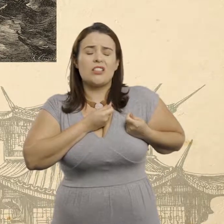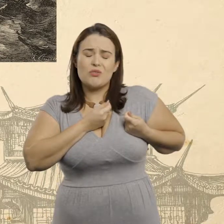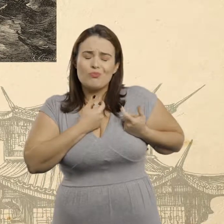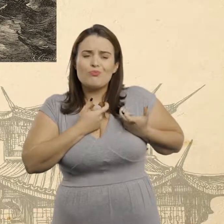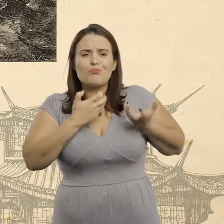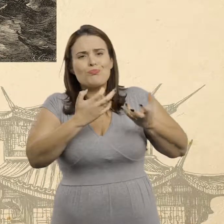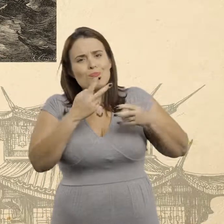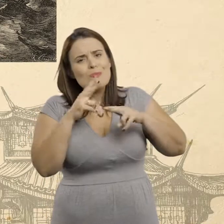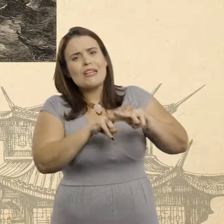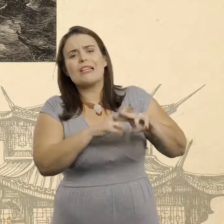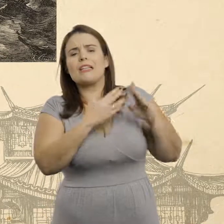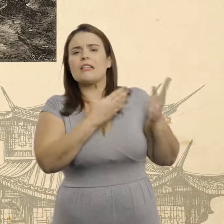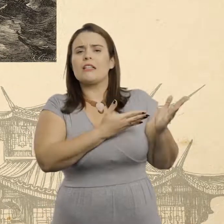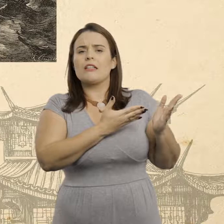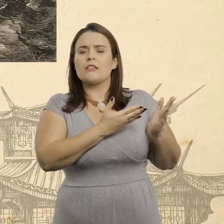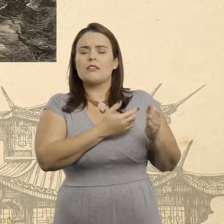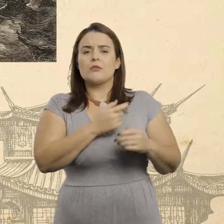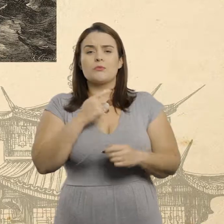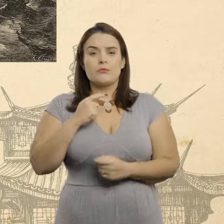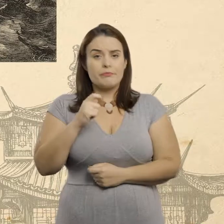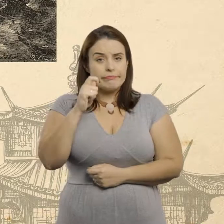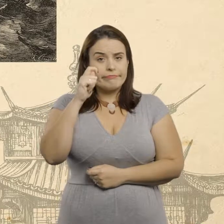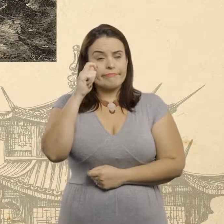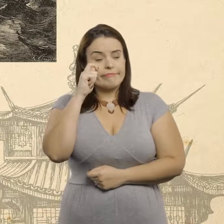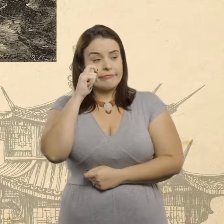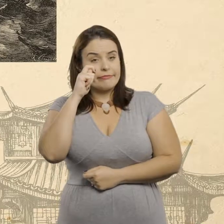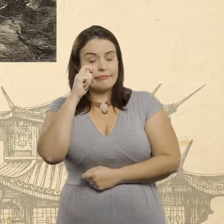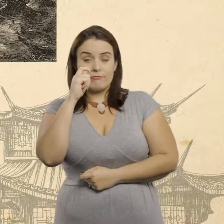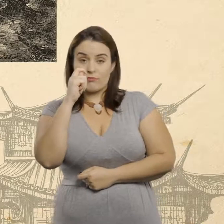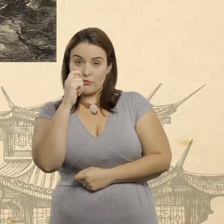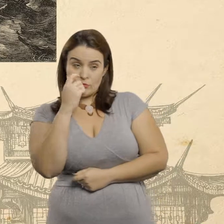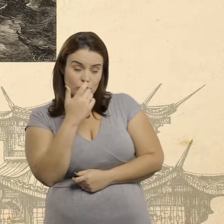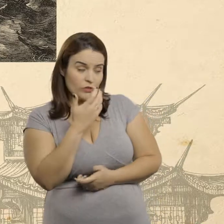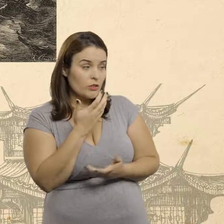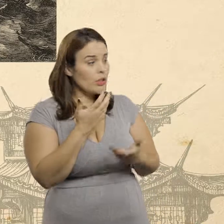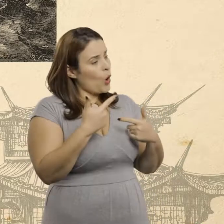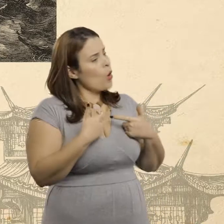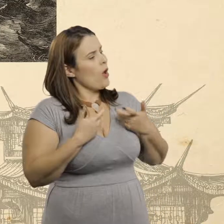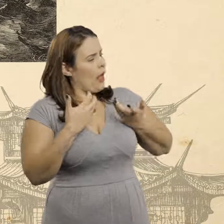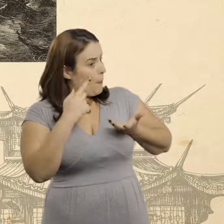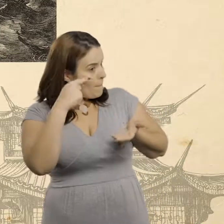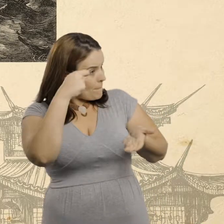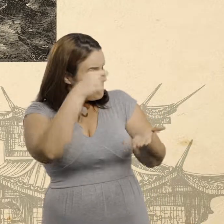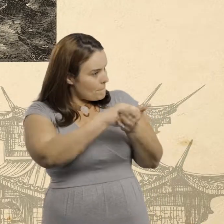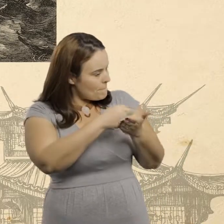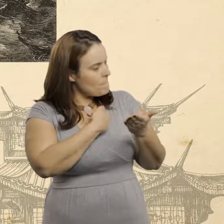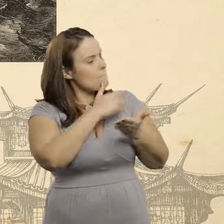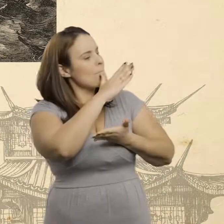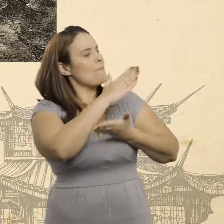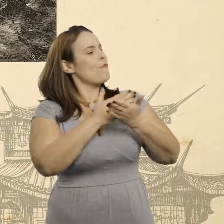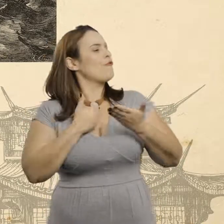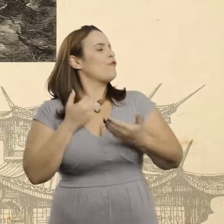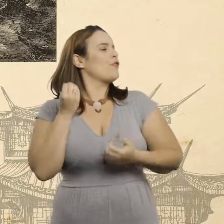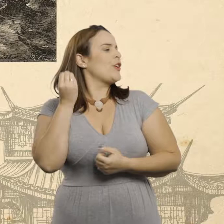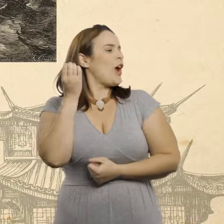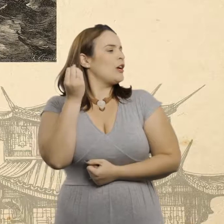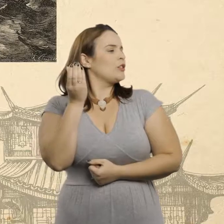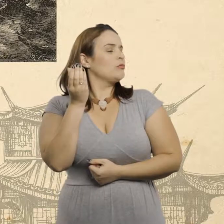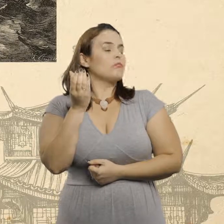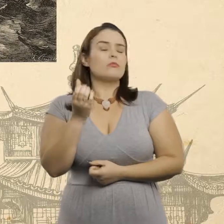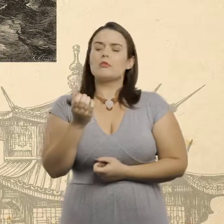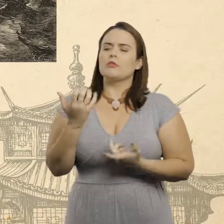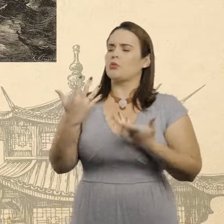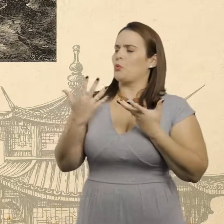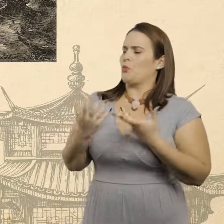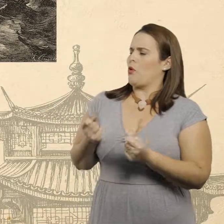Sr. Fogg, o homem que queria prender. O detetive Fix disse para o Sr. Fogg que queria pagar a sua parte